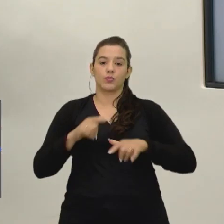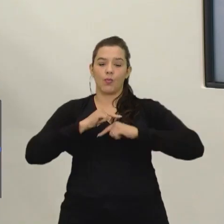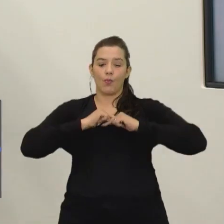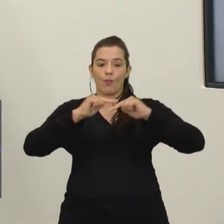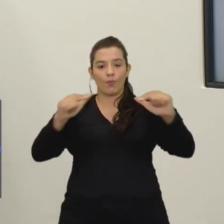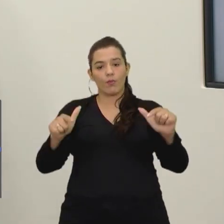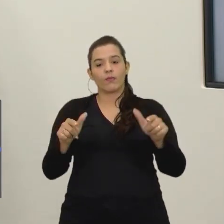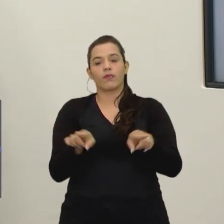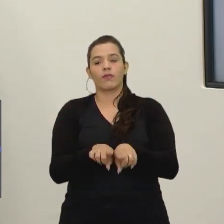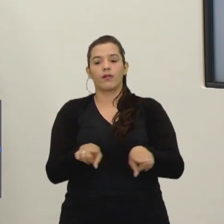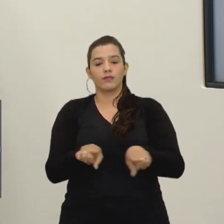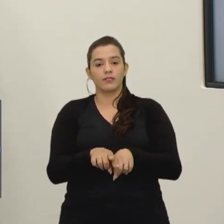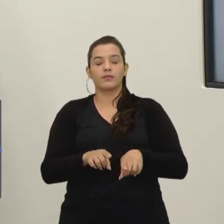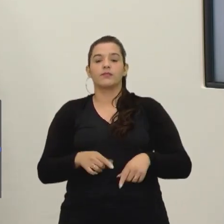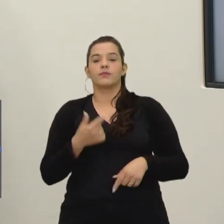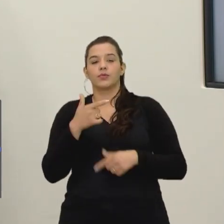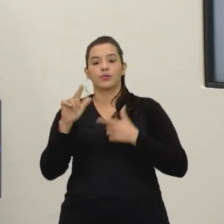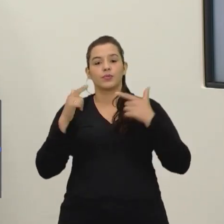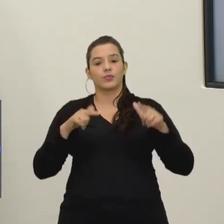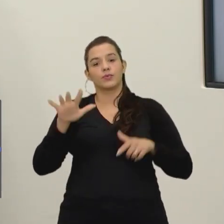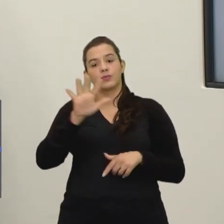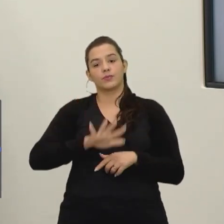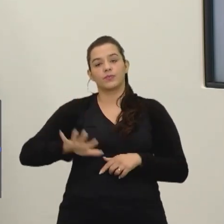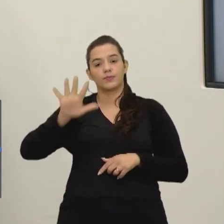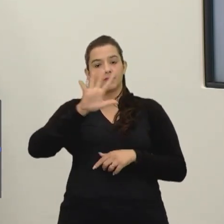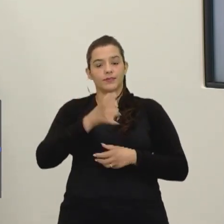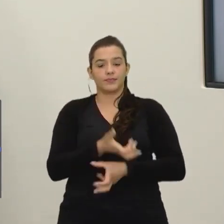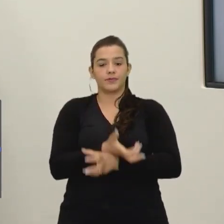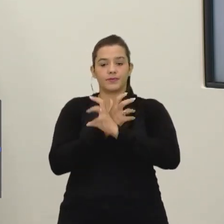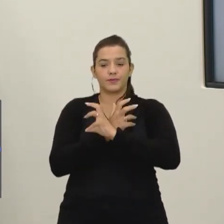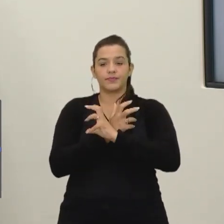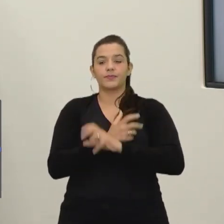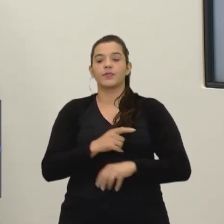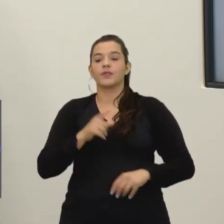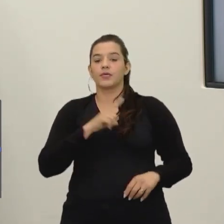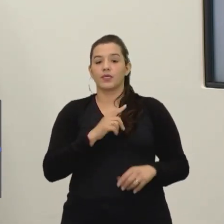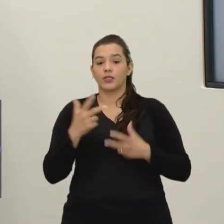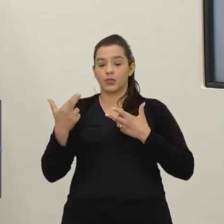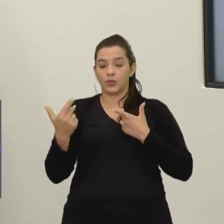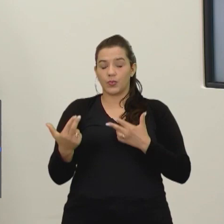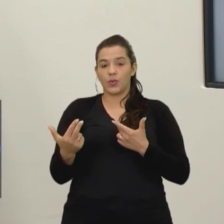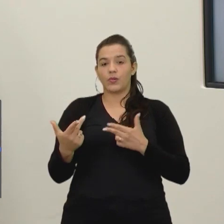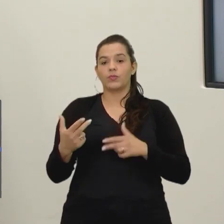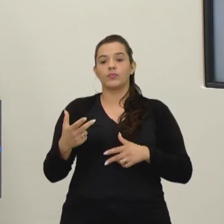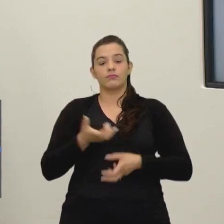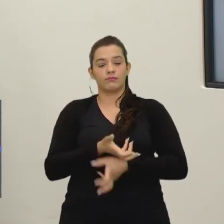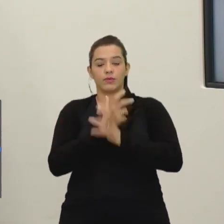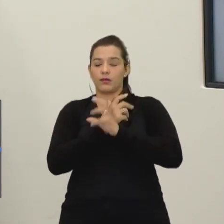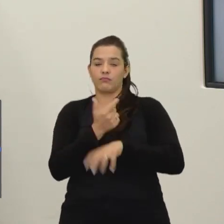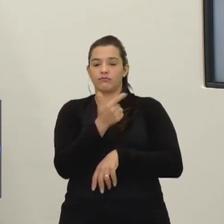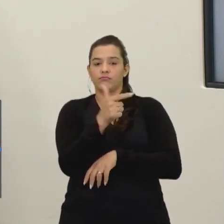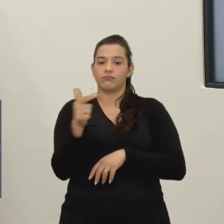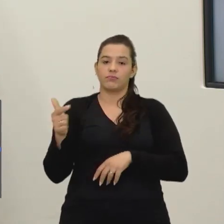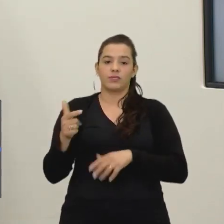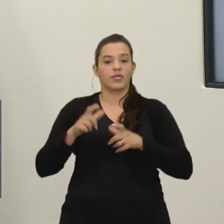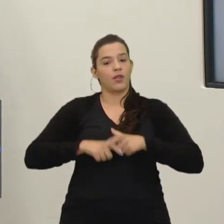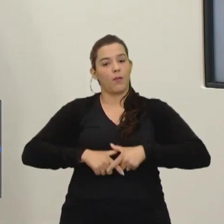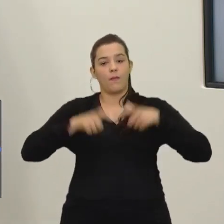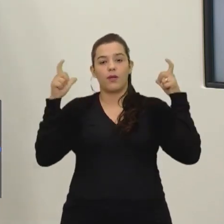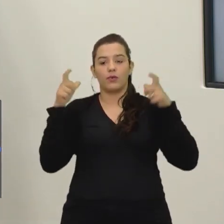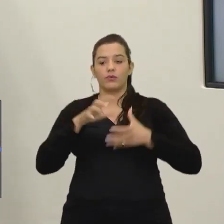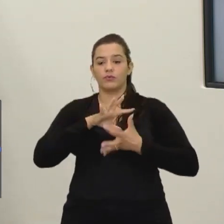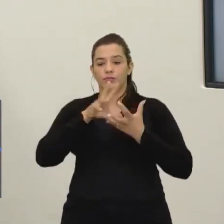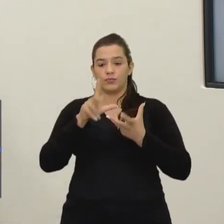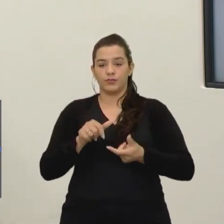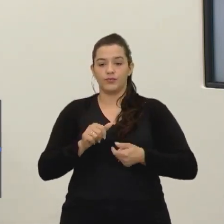deserto do Colorado e outras regiões mais áridas no continente americano, mas igual ao deserto do Saara não, porque ele é o maior do